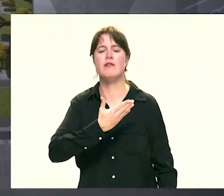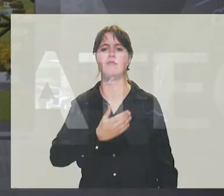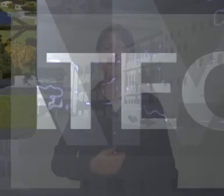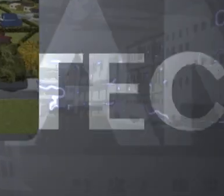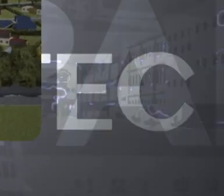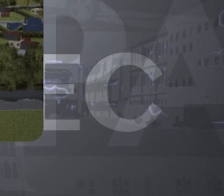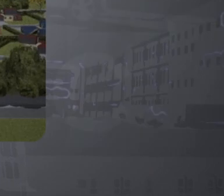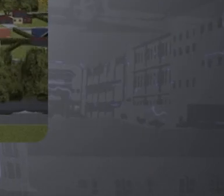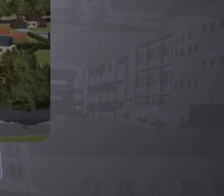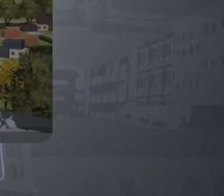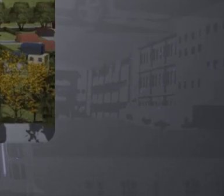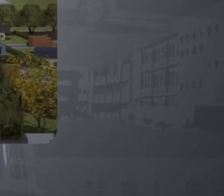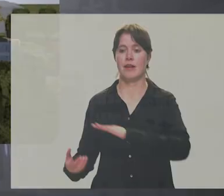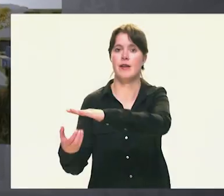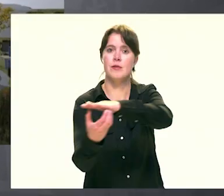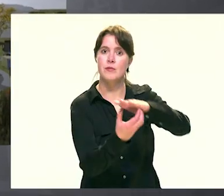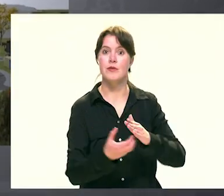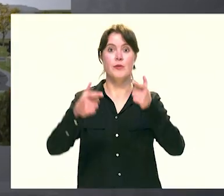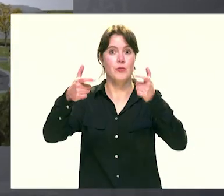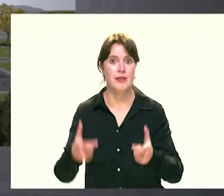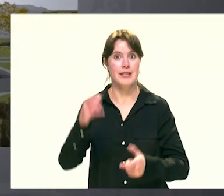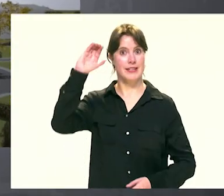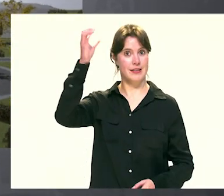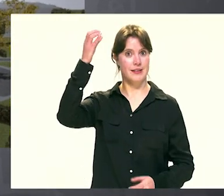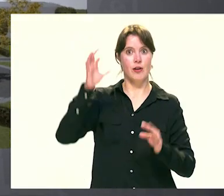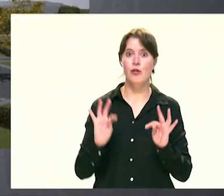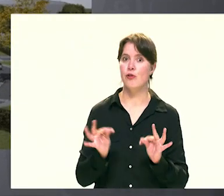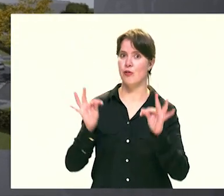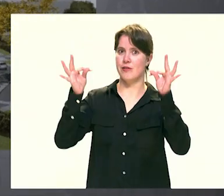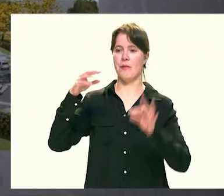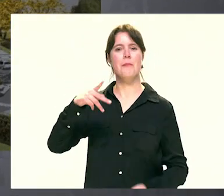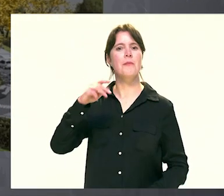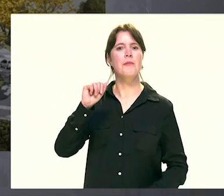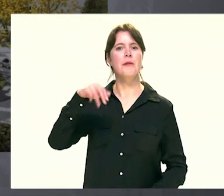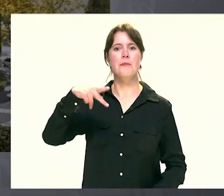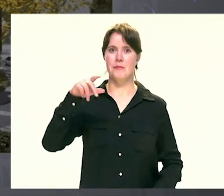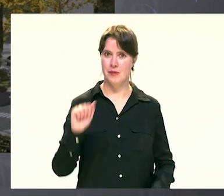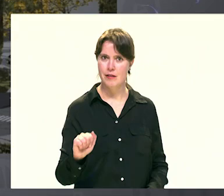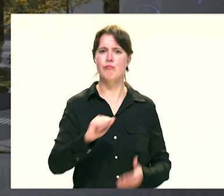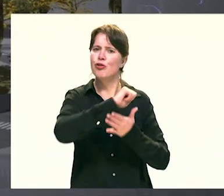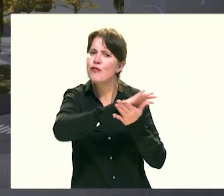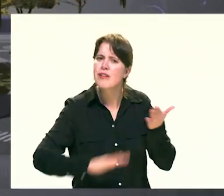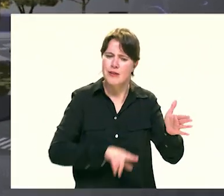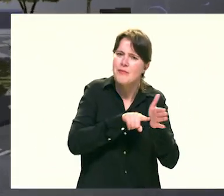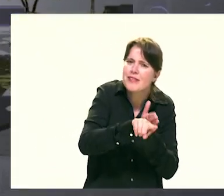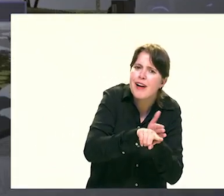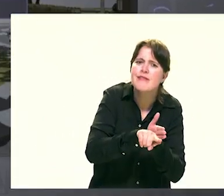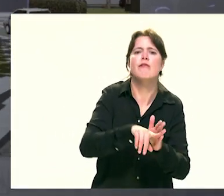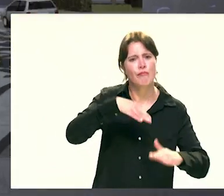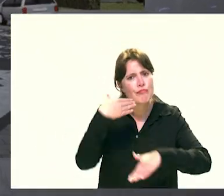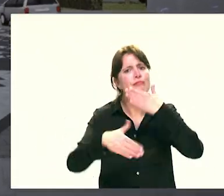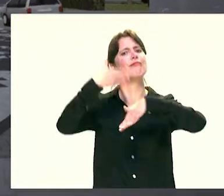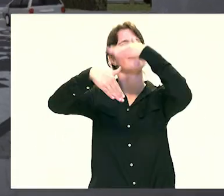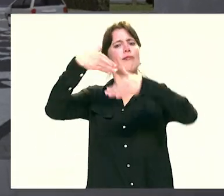O Multicamp Parque Científico e Tecnológico do Pampa prevê a promoção de atividades de pesquisa,